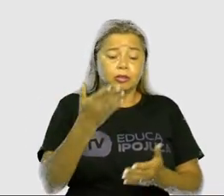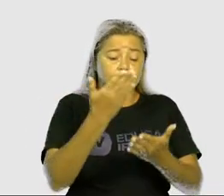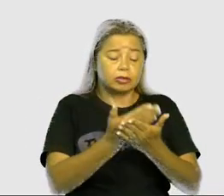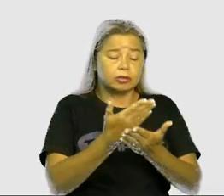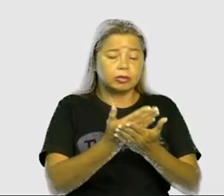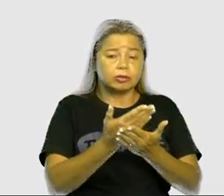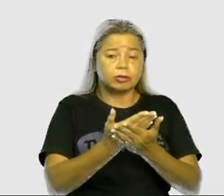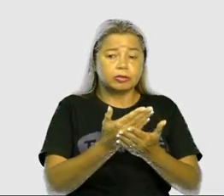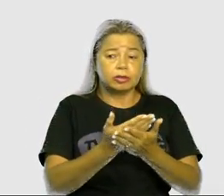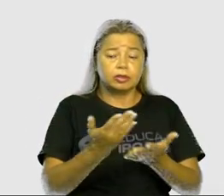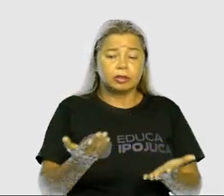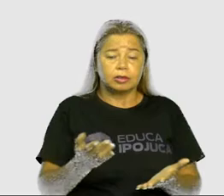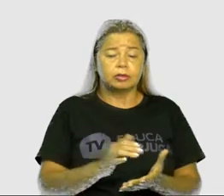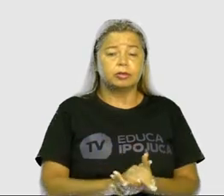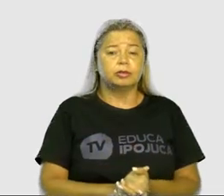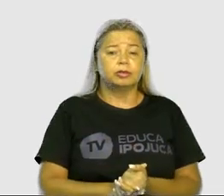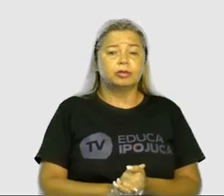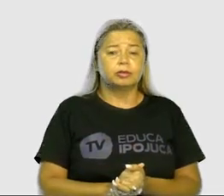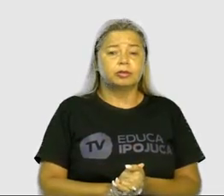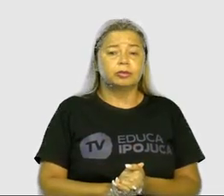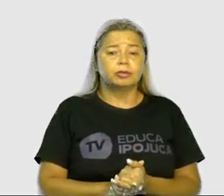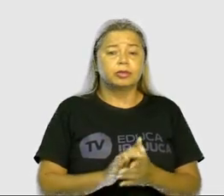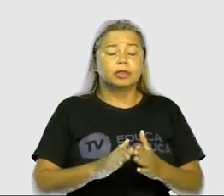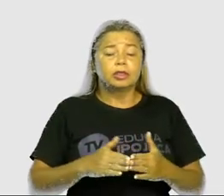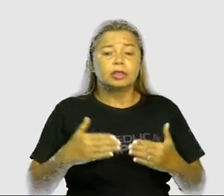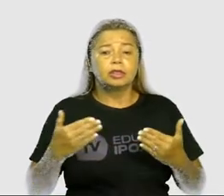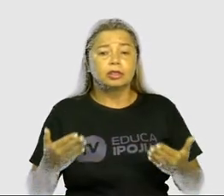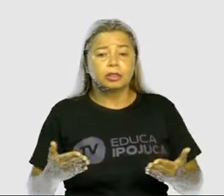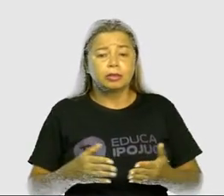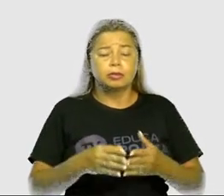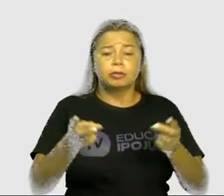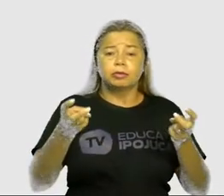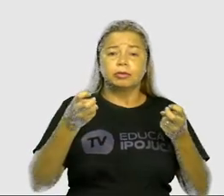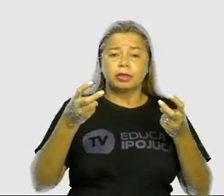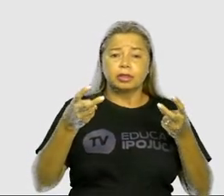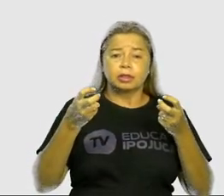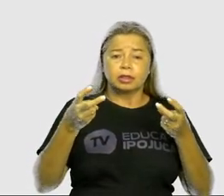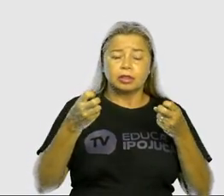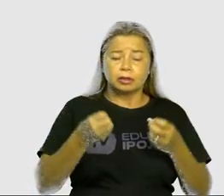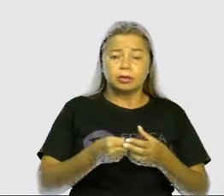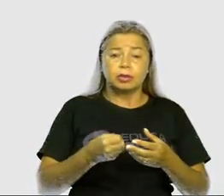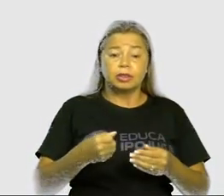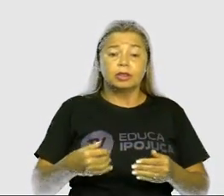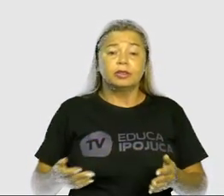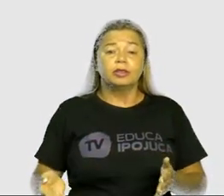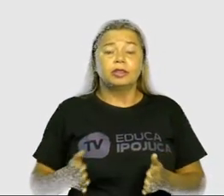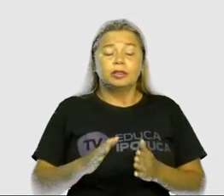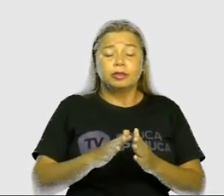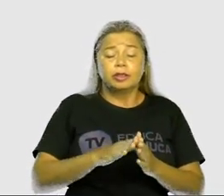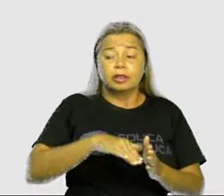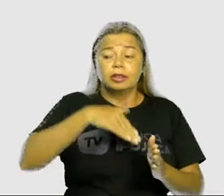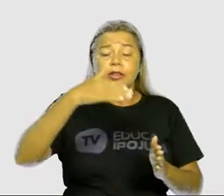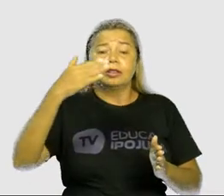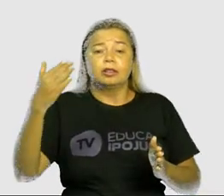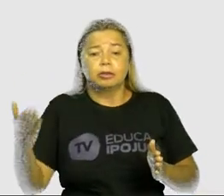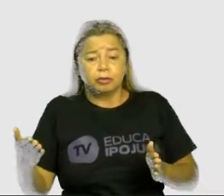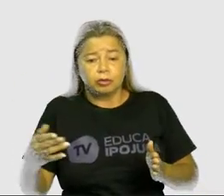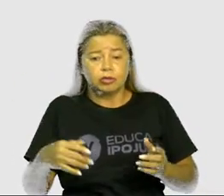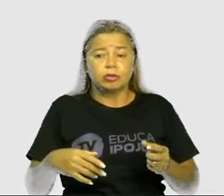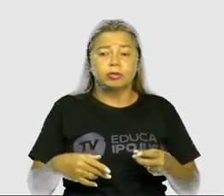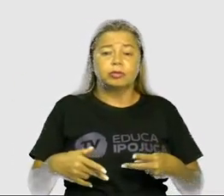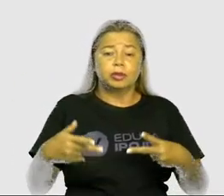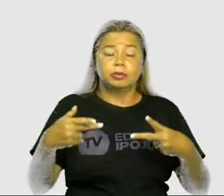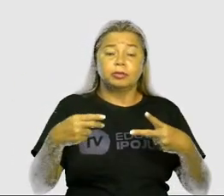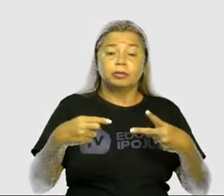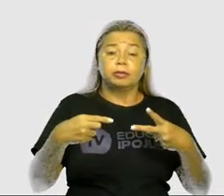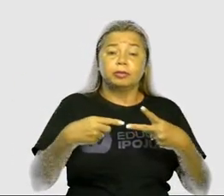que nesse segundo caso, é como eu tinha dito para vocês. Não veio depois do verbo, mas veio depois de uma preposição, que no